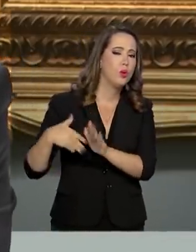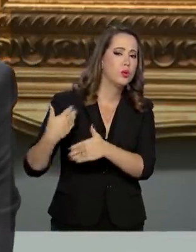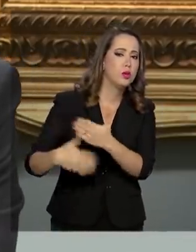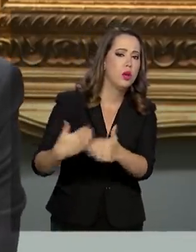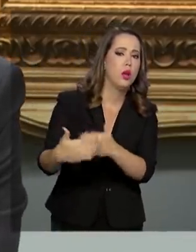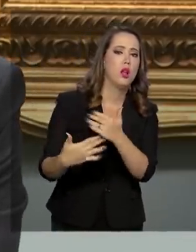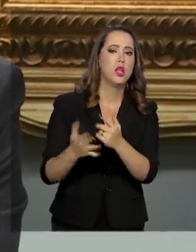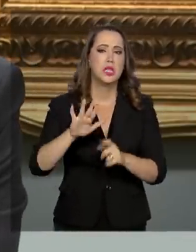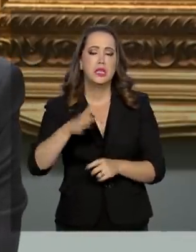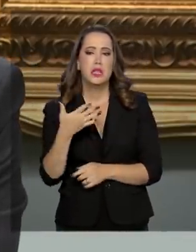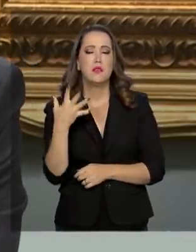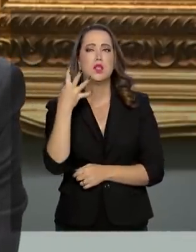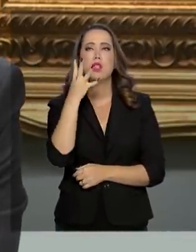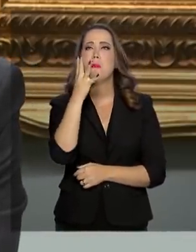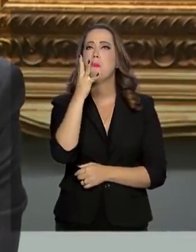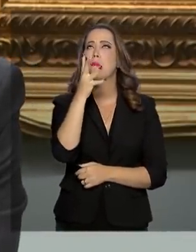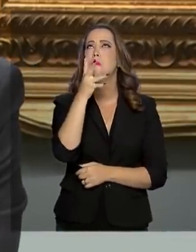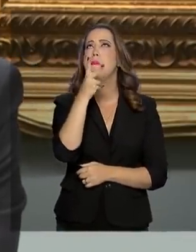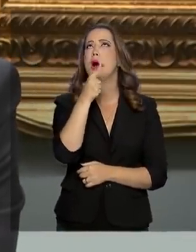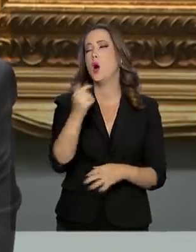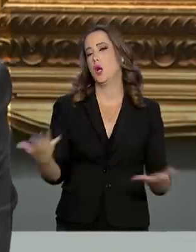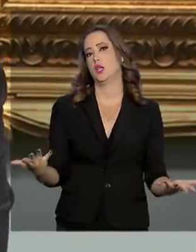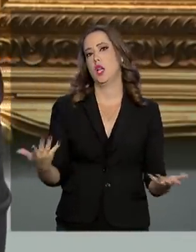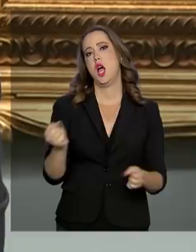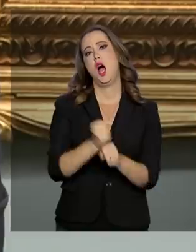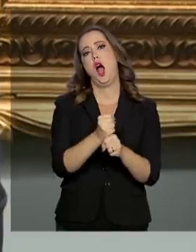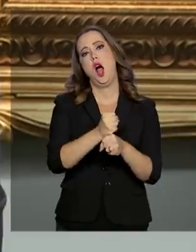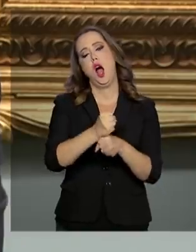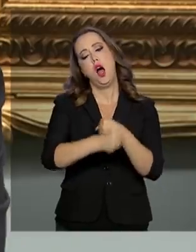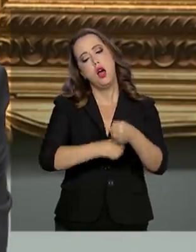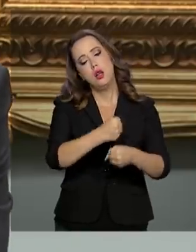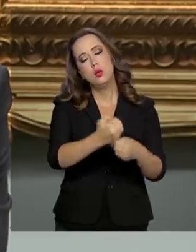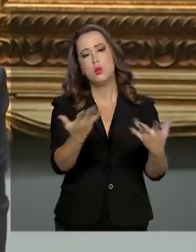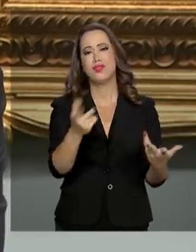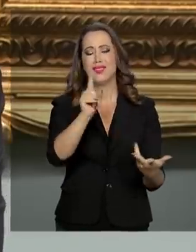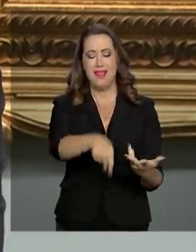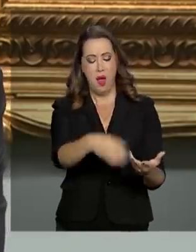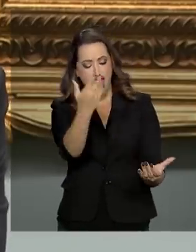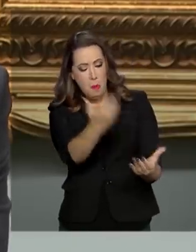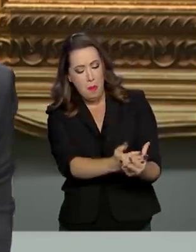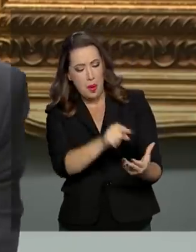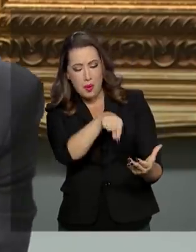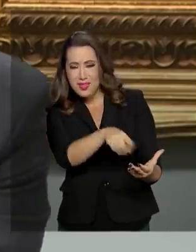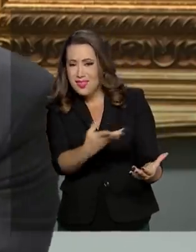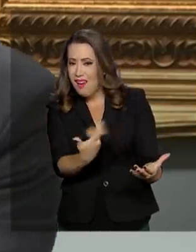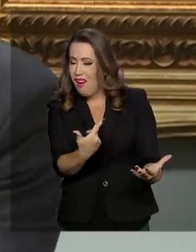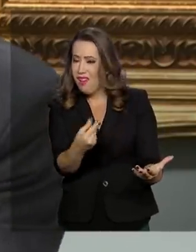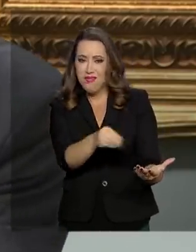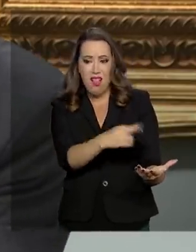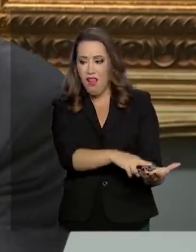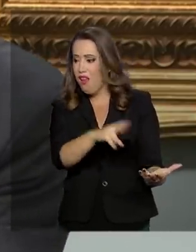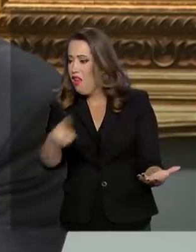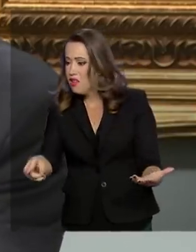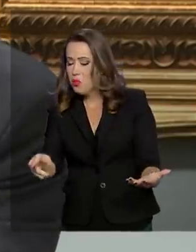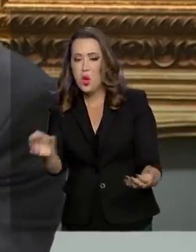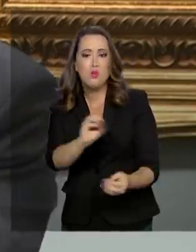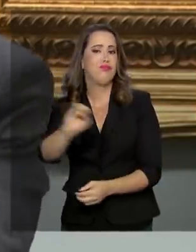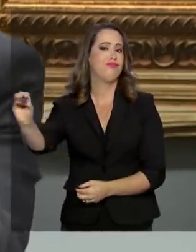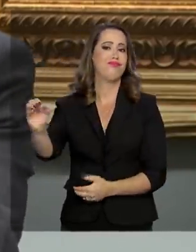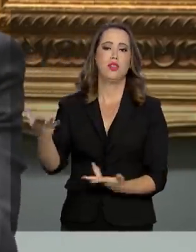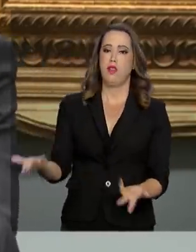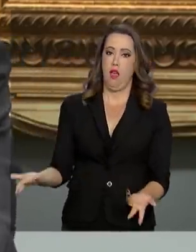que dura décadas um processo que dura anos é o processo muitas vezes que não tá justiça nenhuma